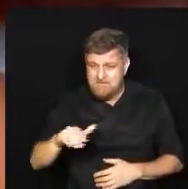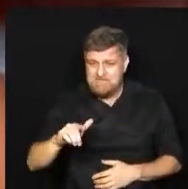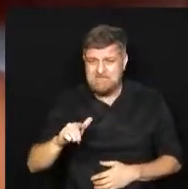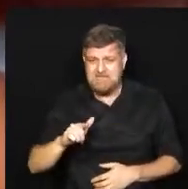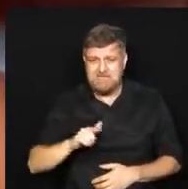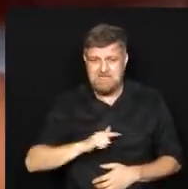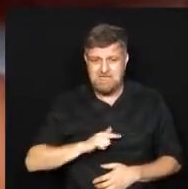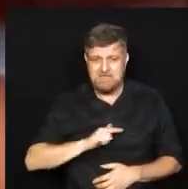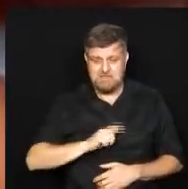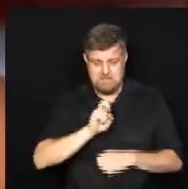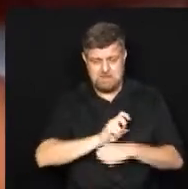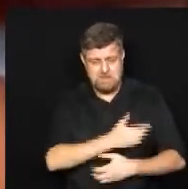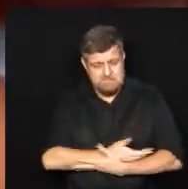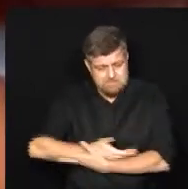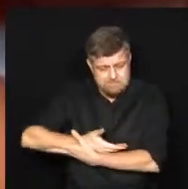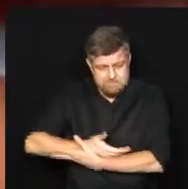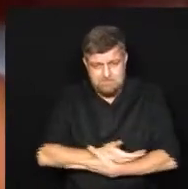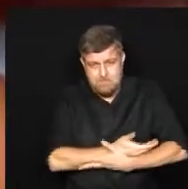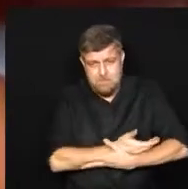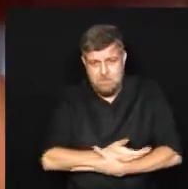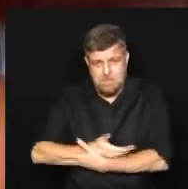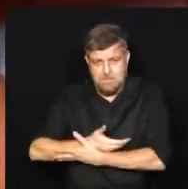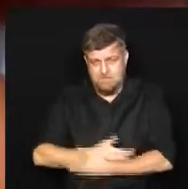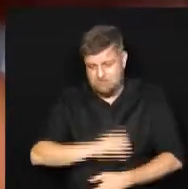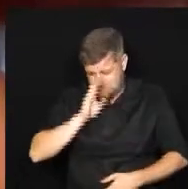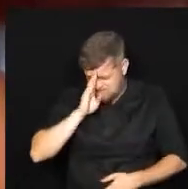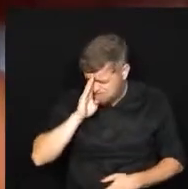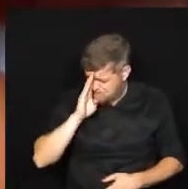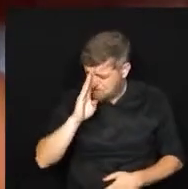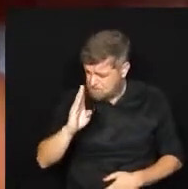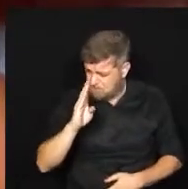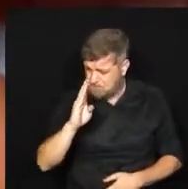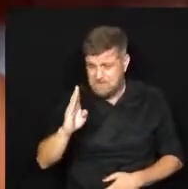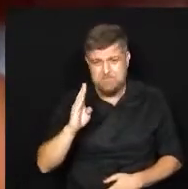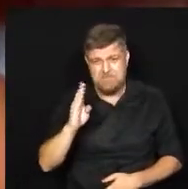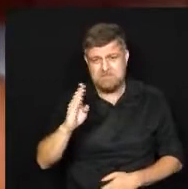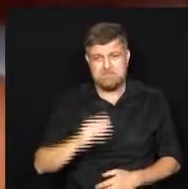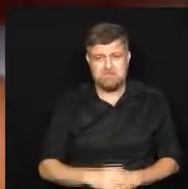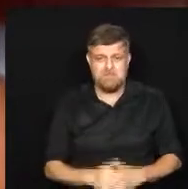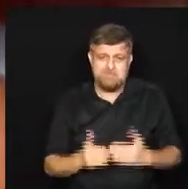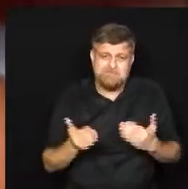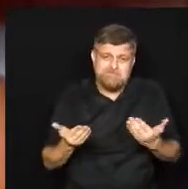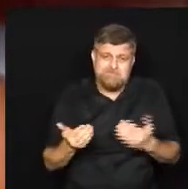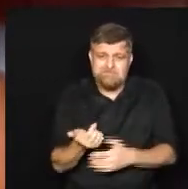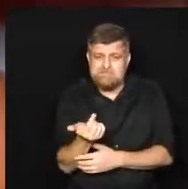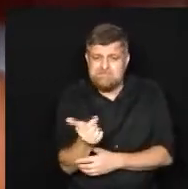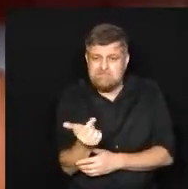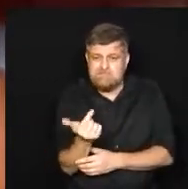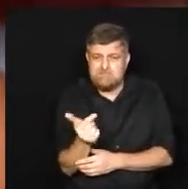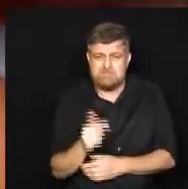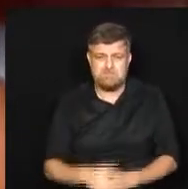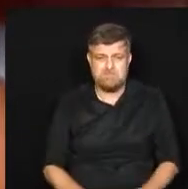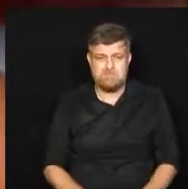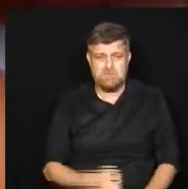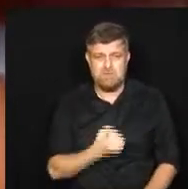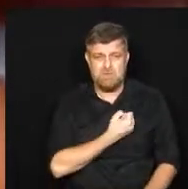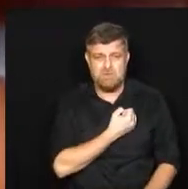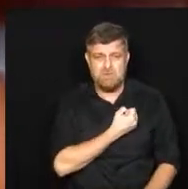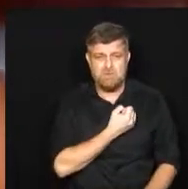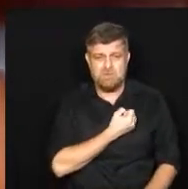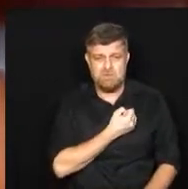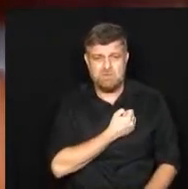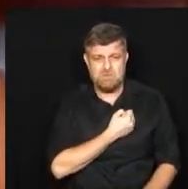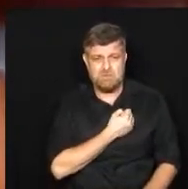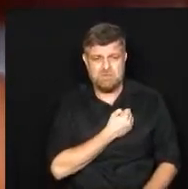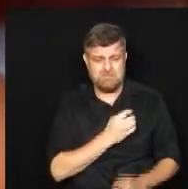colocar a primeira infância como prioridade. Então, o crescimento da demanda é muito